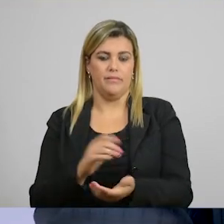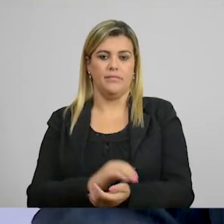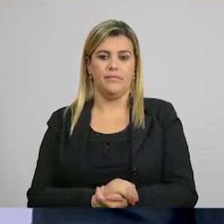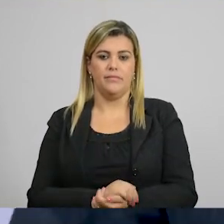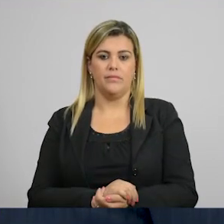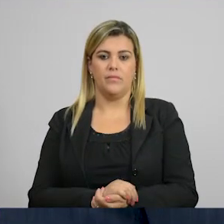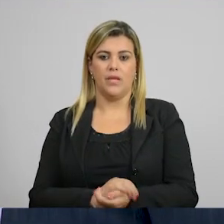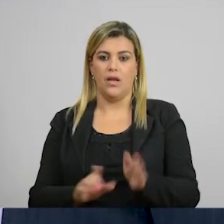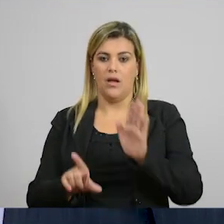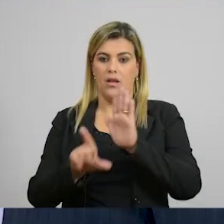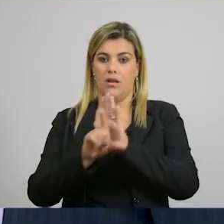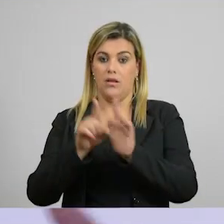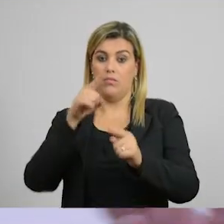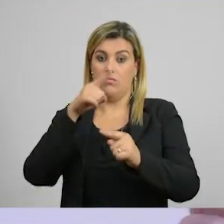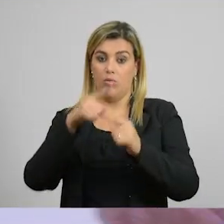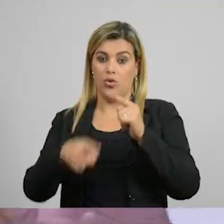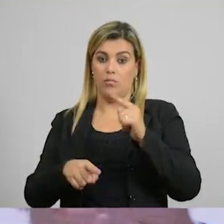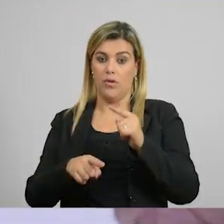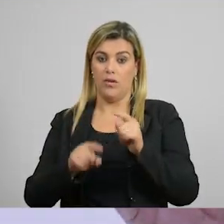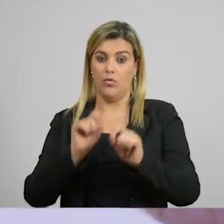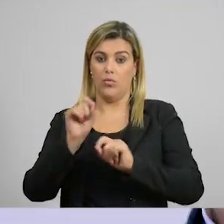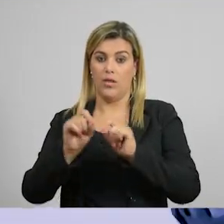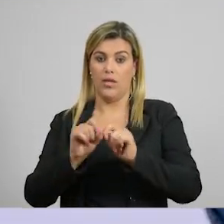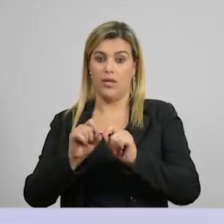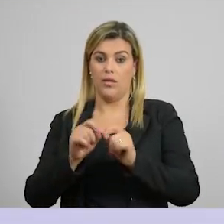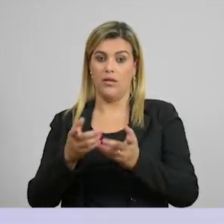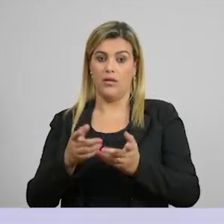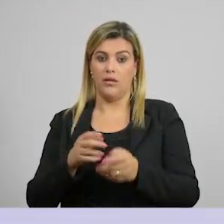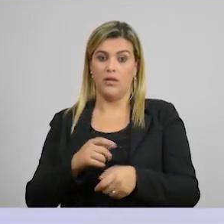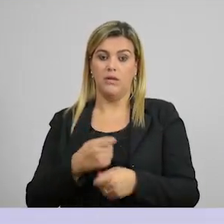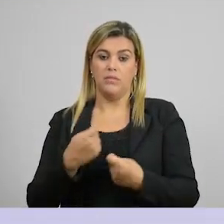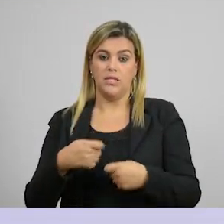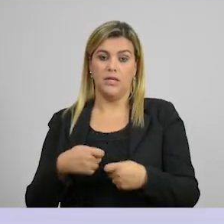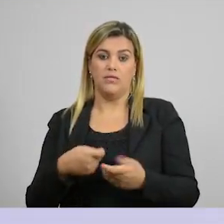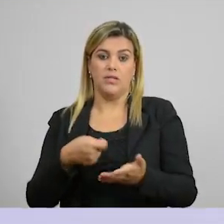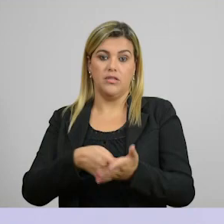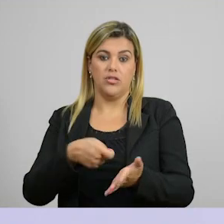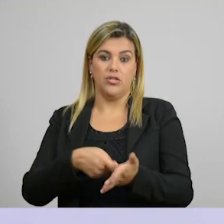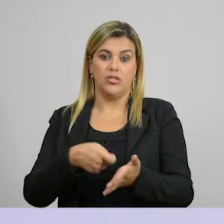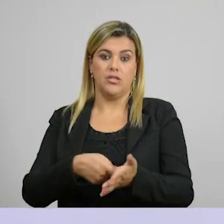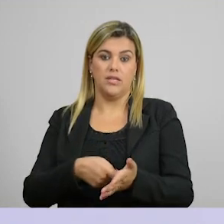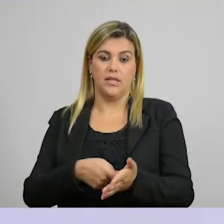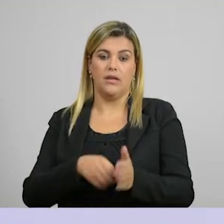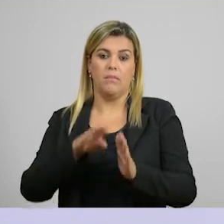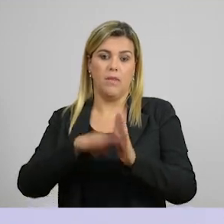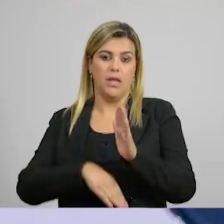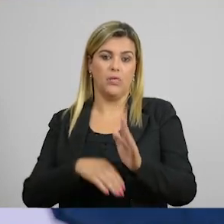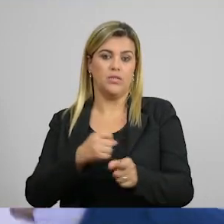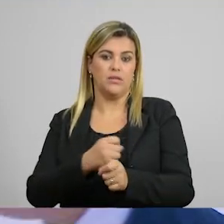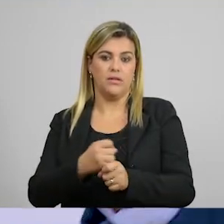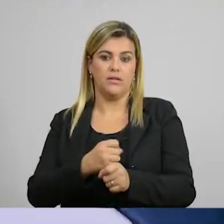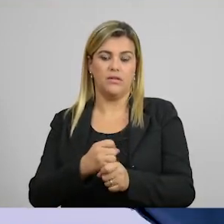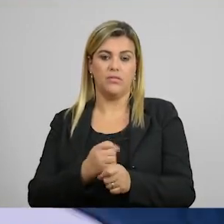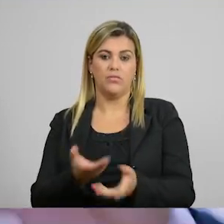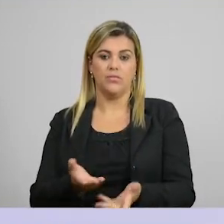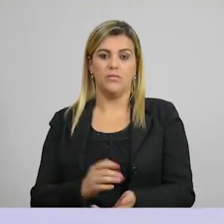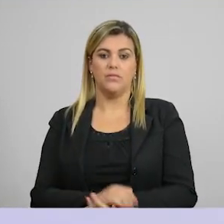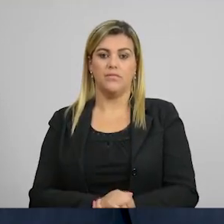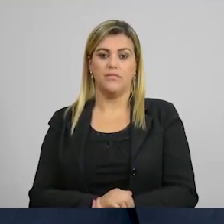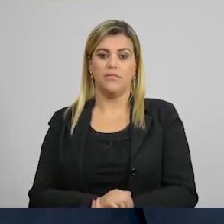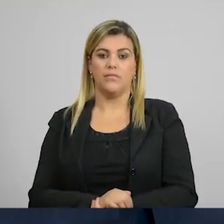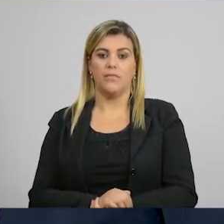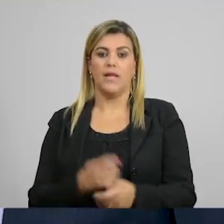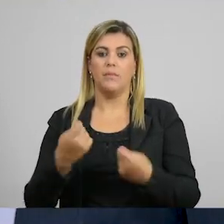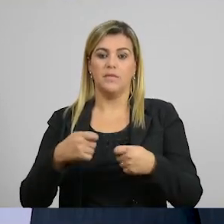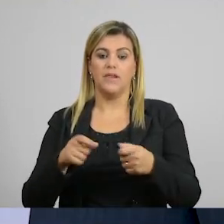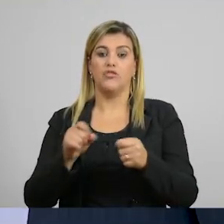Eles queriam embarcar, né? Até porque o decreto previa, né, 5 anos de comprovado exercício, Isso. poder submeter. Isso.